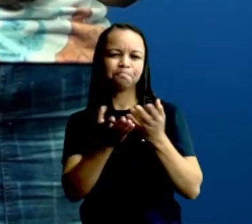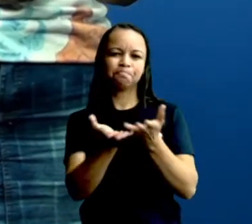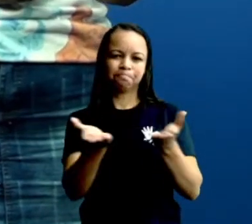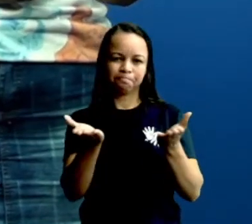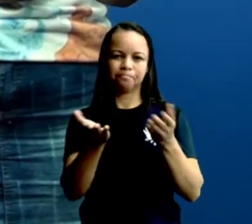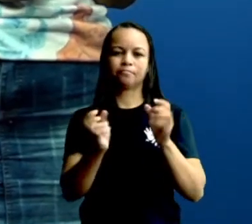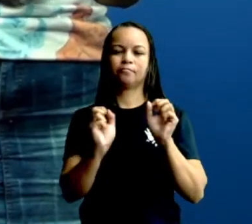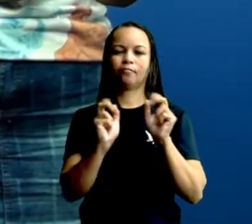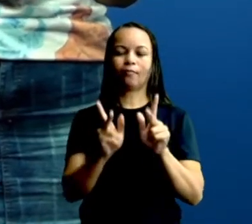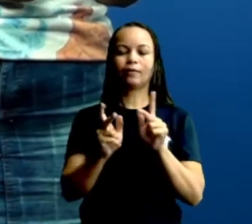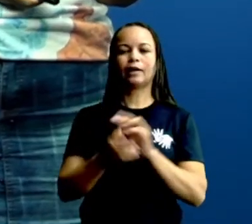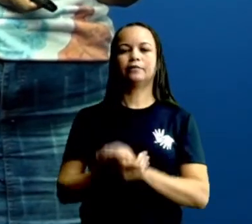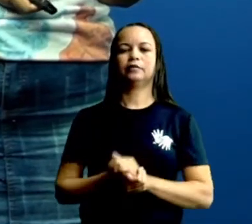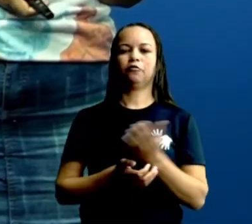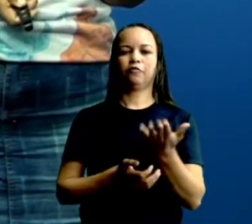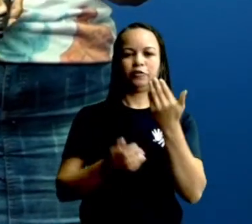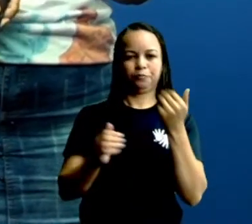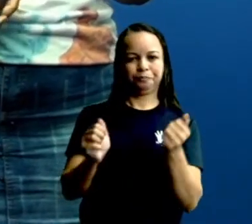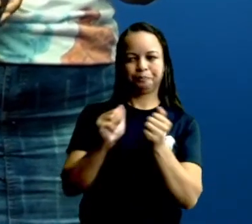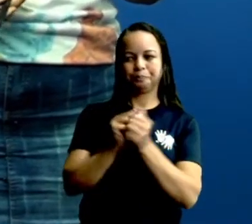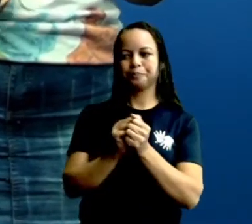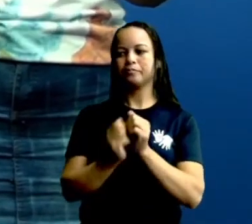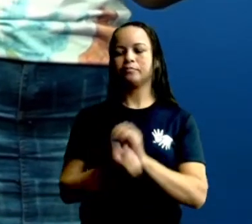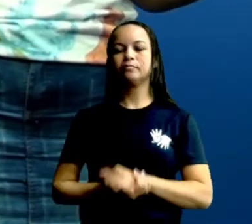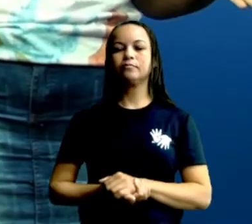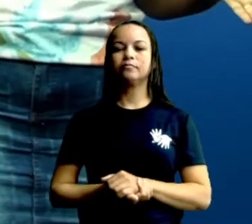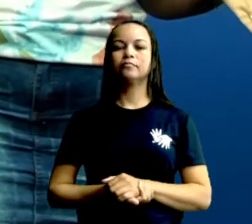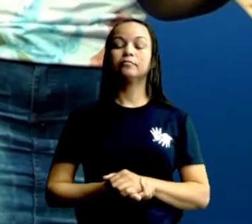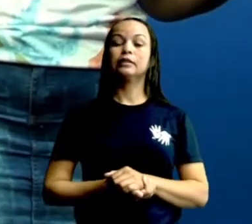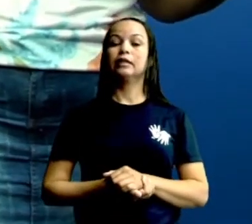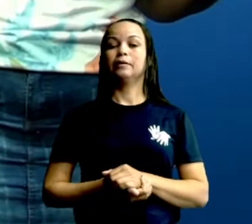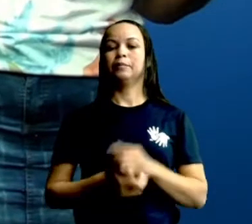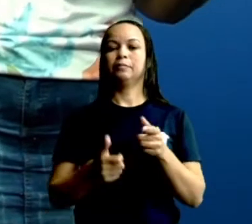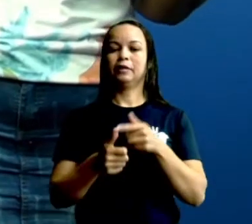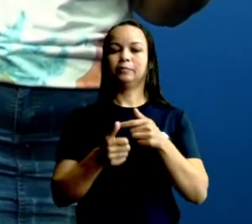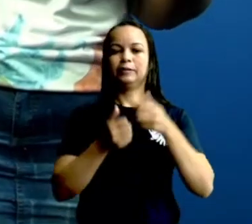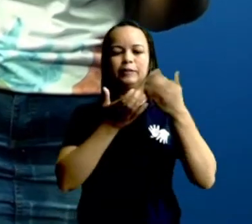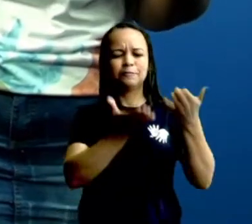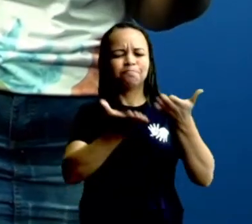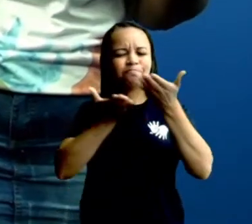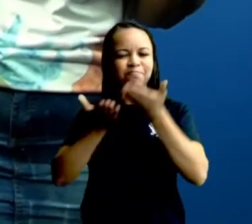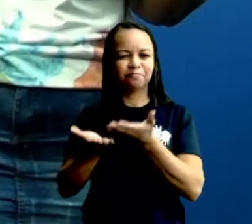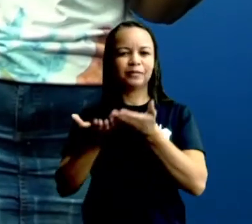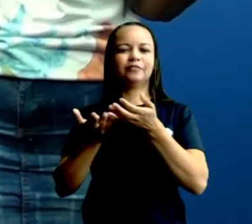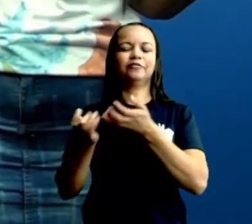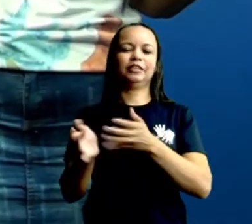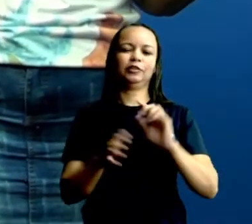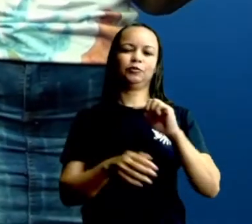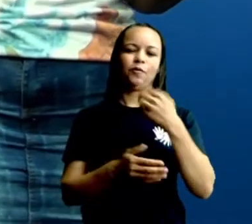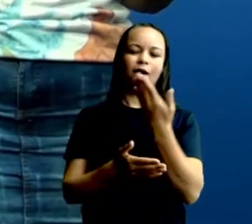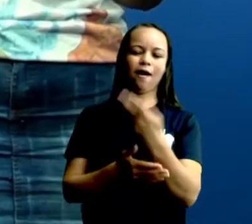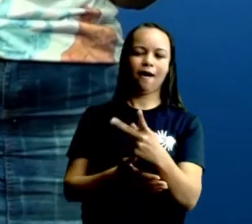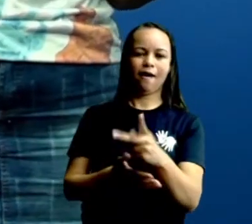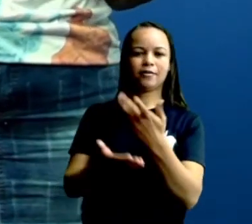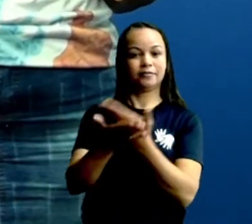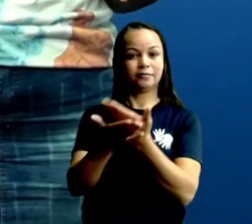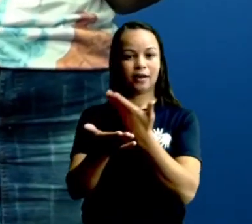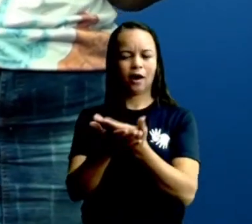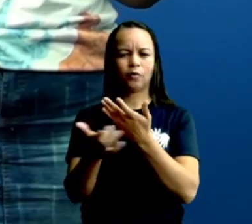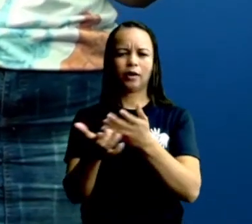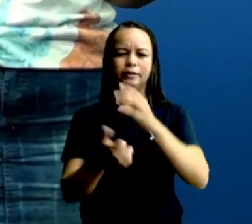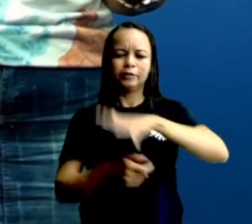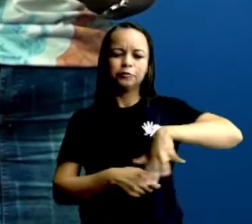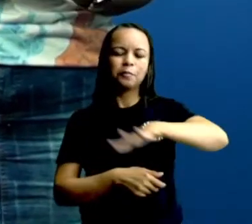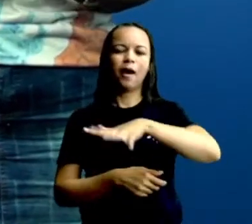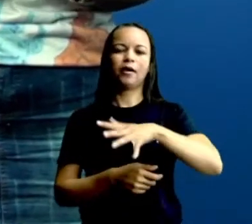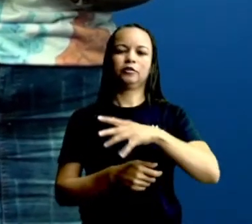ok? Então vem comigo! Primeiramente, seja muito bem-vindo a essa aula, tá? Esse espaço aqui